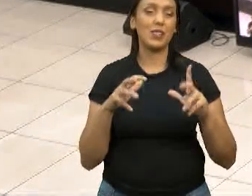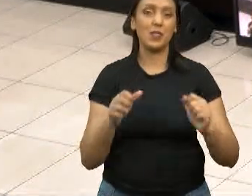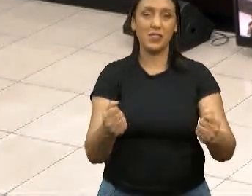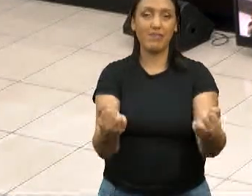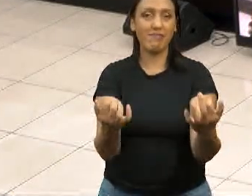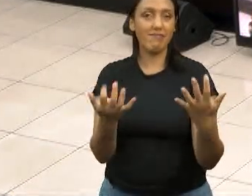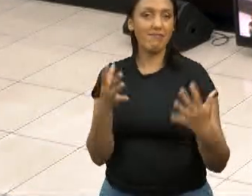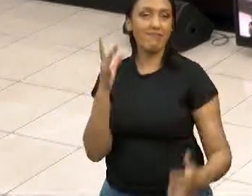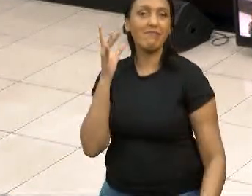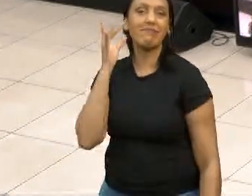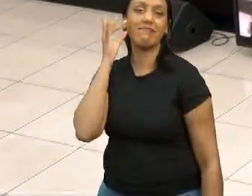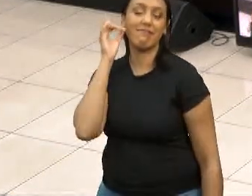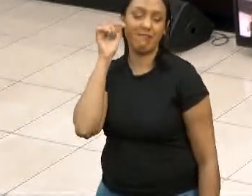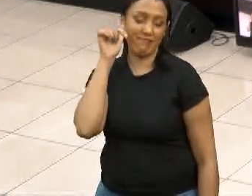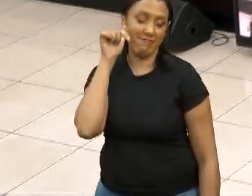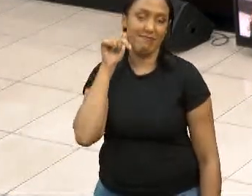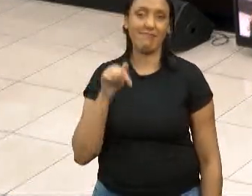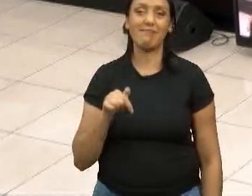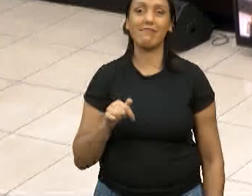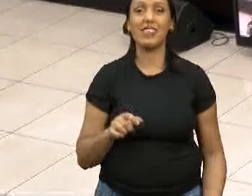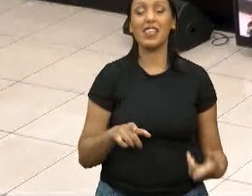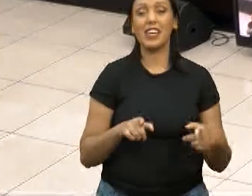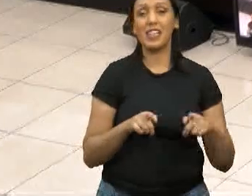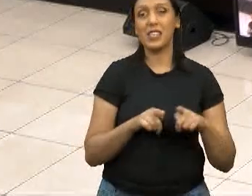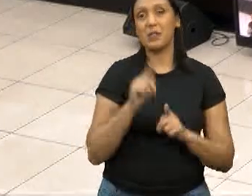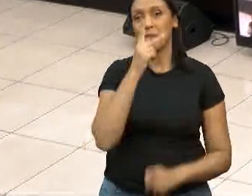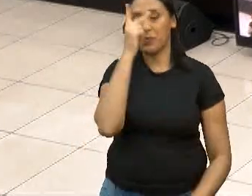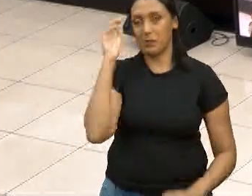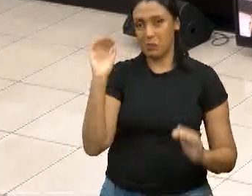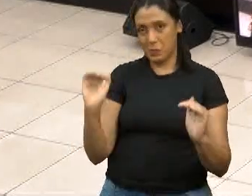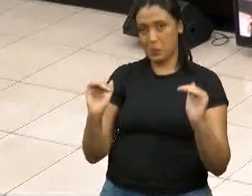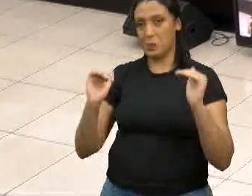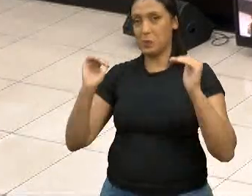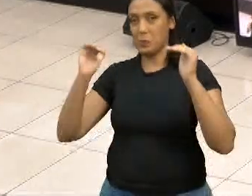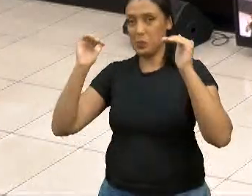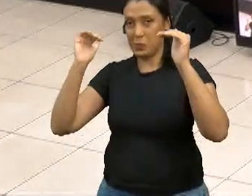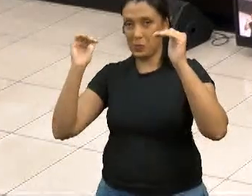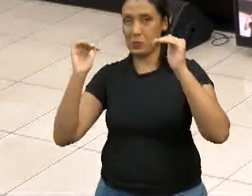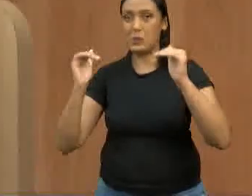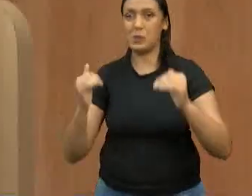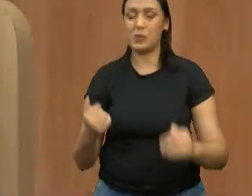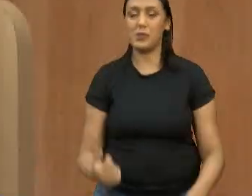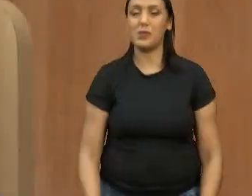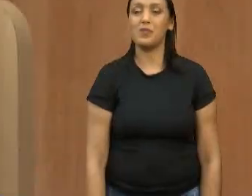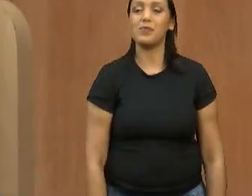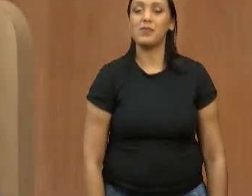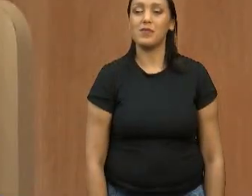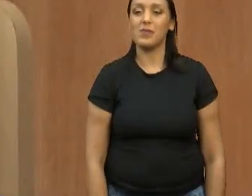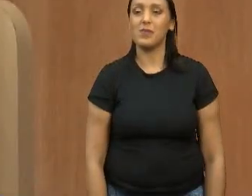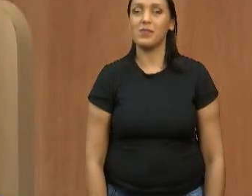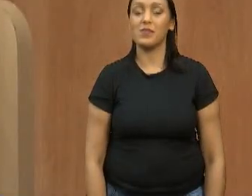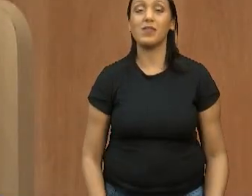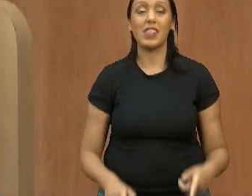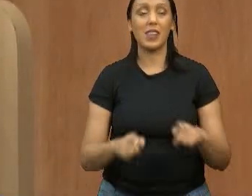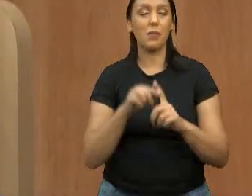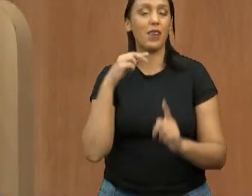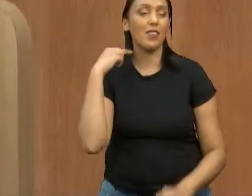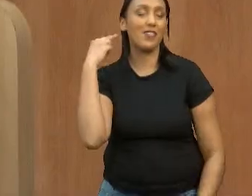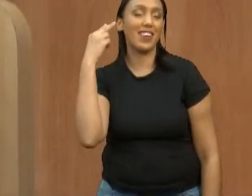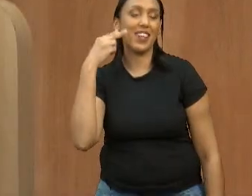autoridades. Em nome do presidente desta casa, o vereador Paulinho do Esporte, cumprimento a todos os